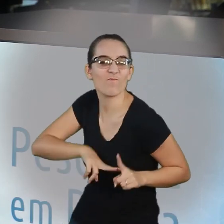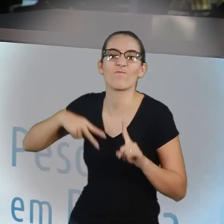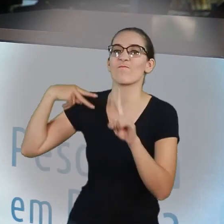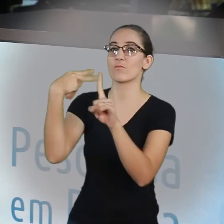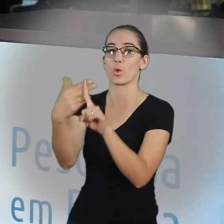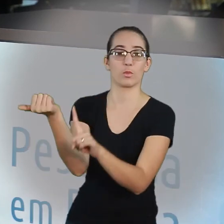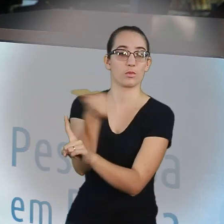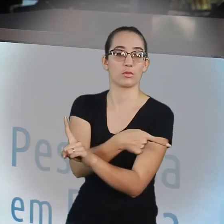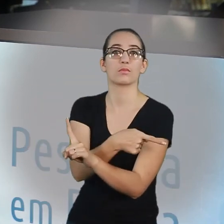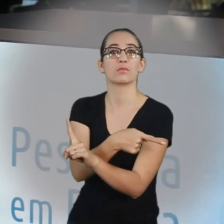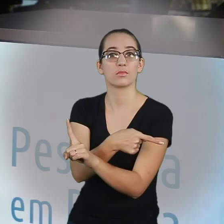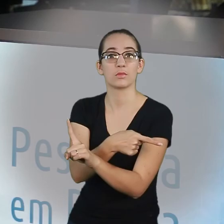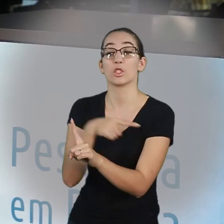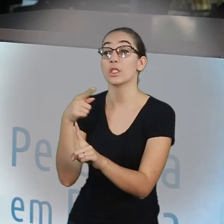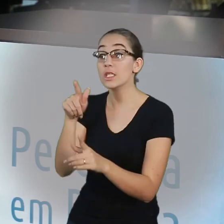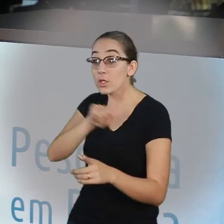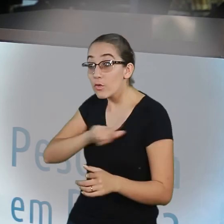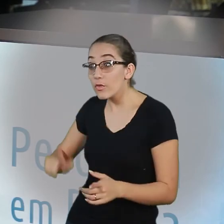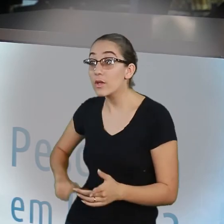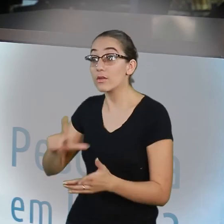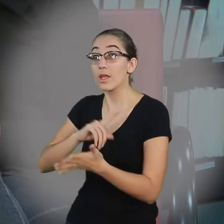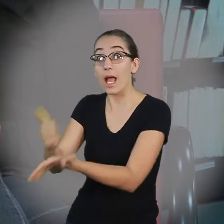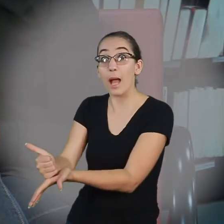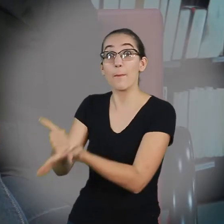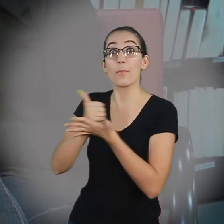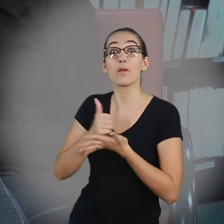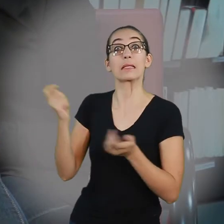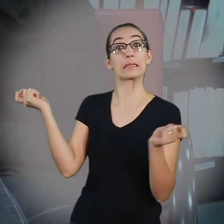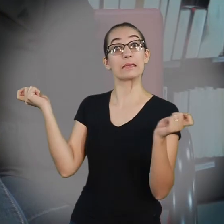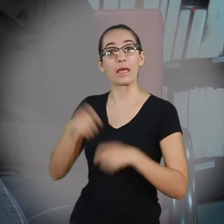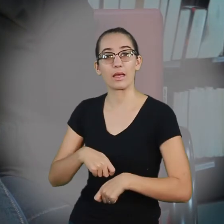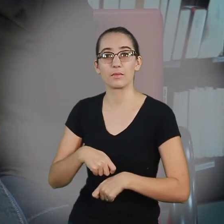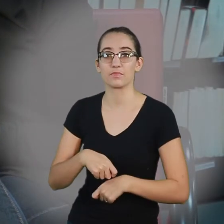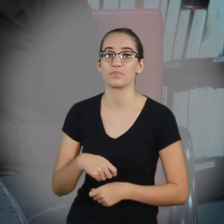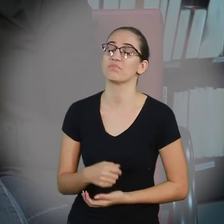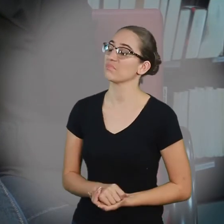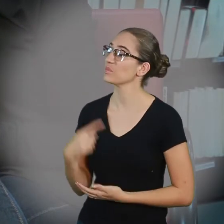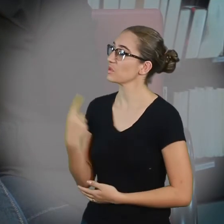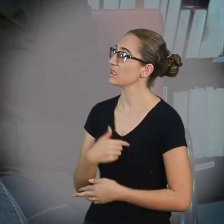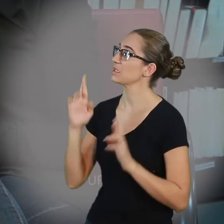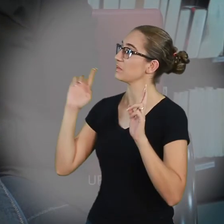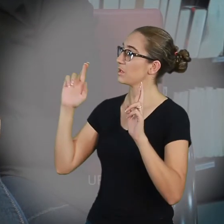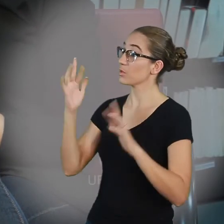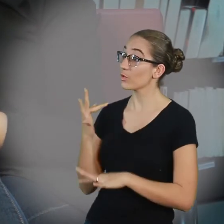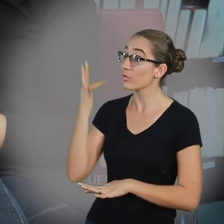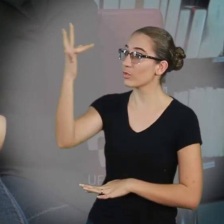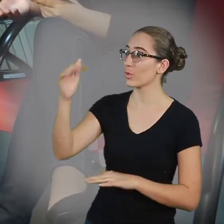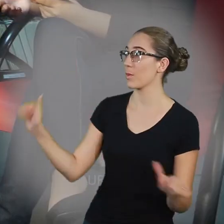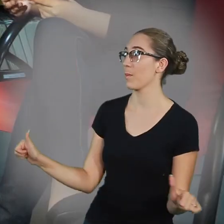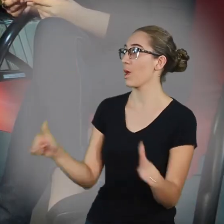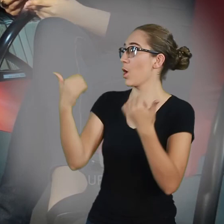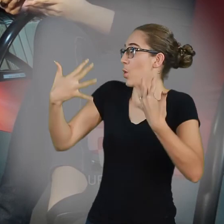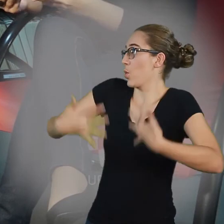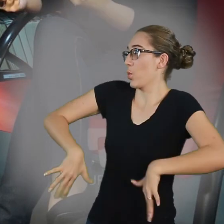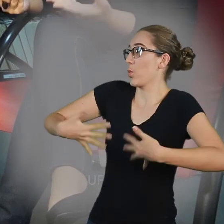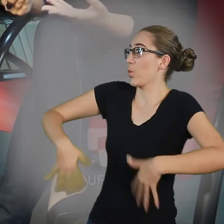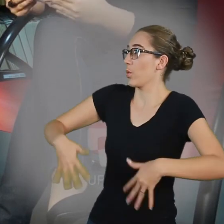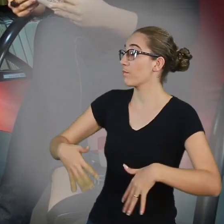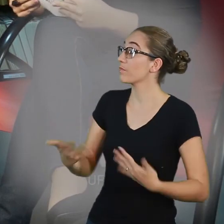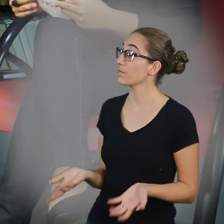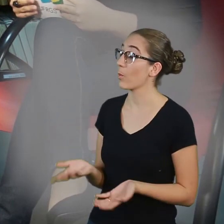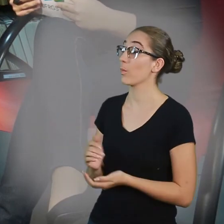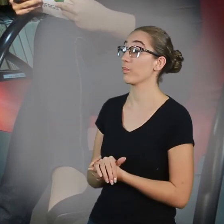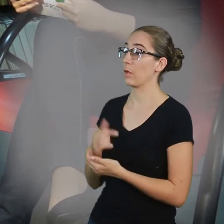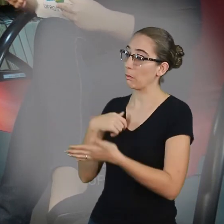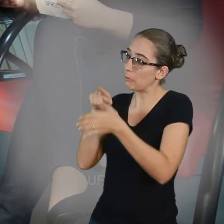apoio do governo para que isso seja realizado. Sim, esperamos que o futuro seja brilhante. Muito obrigado. Professor, as minhas